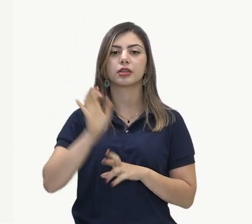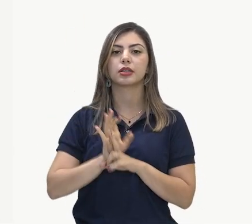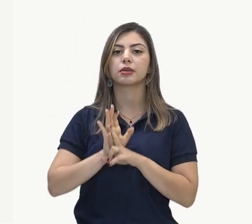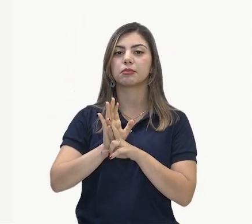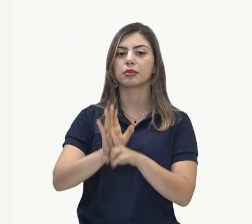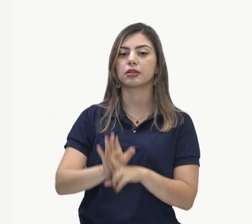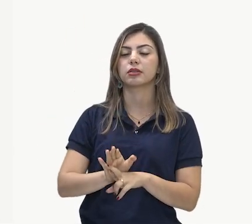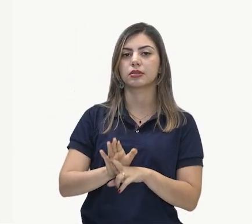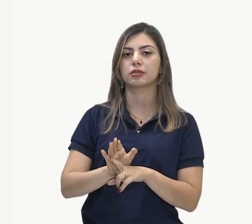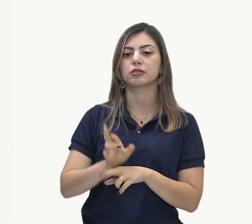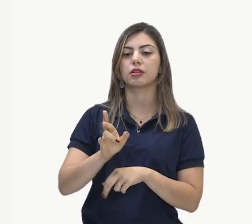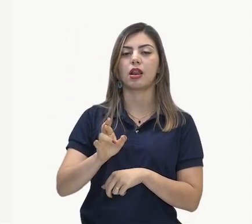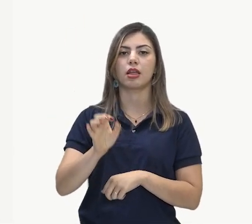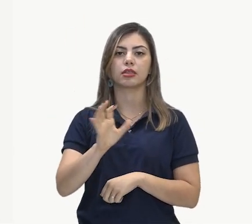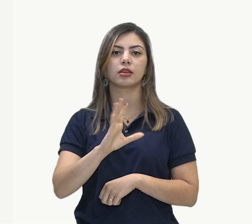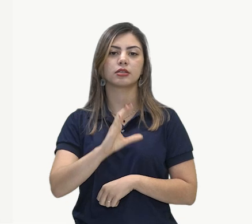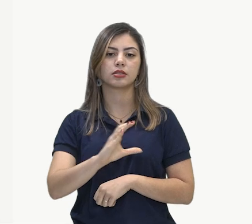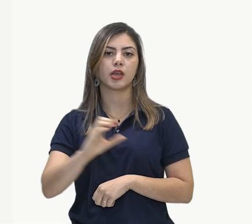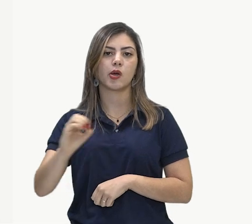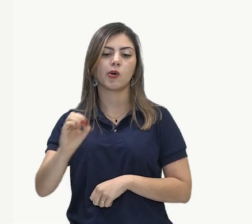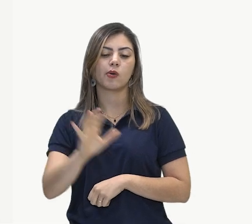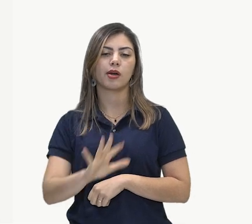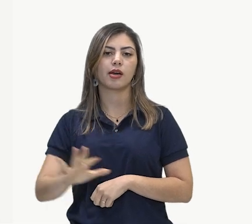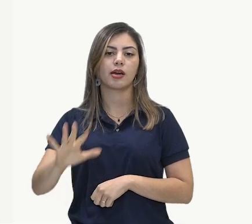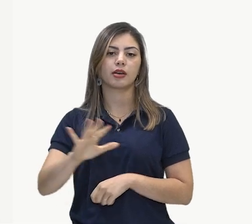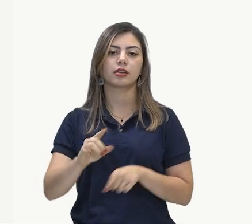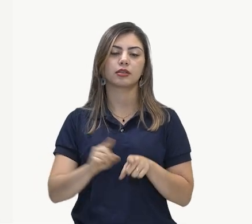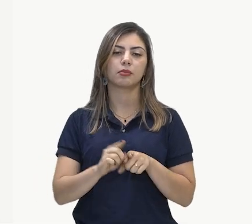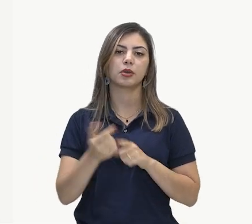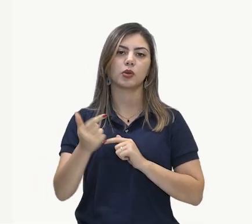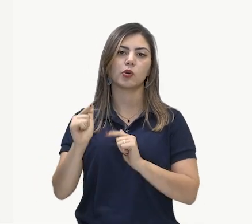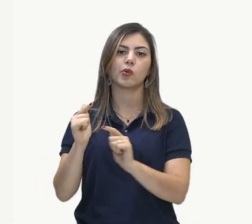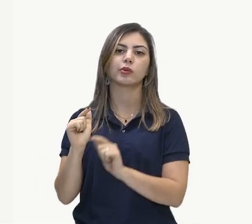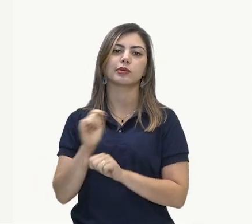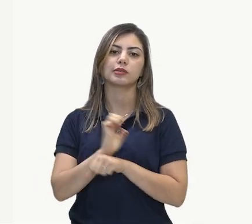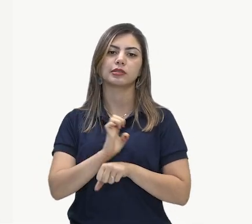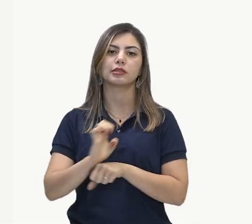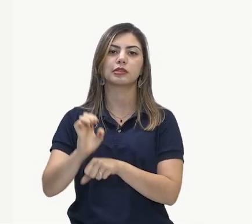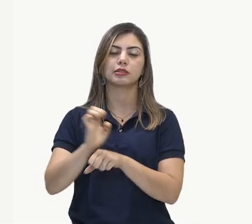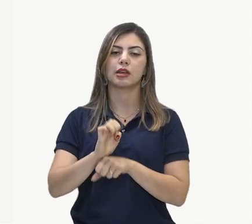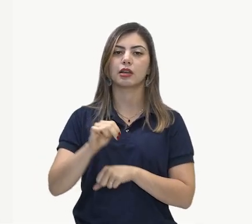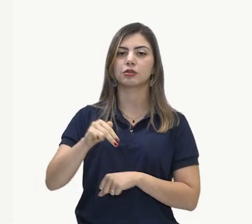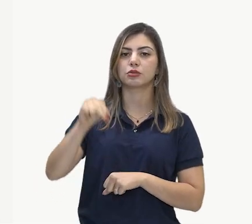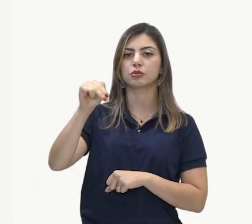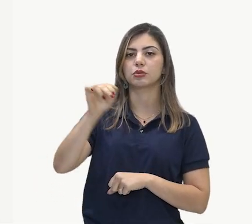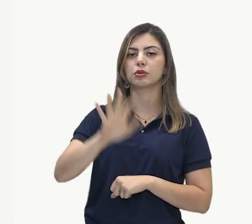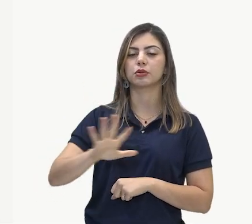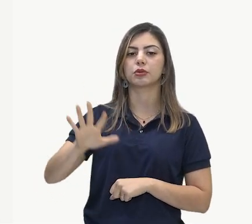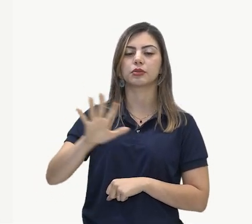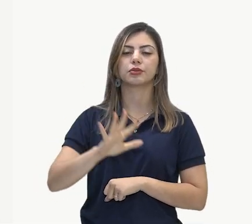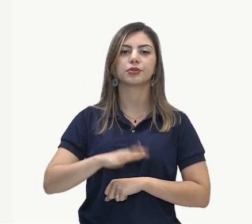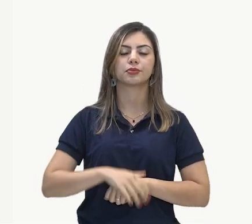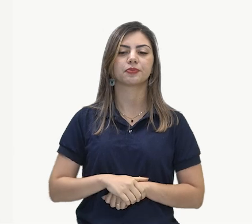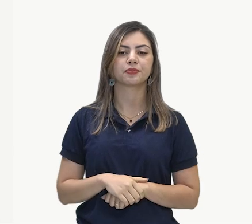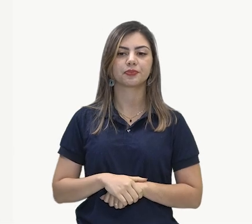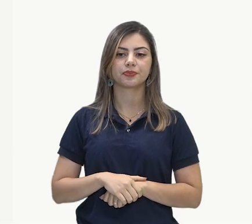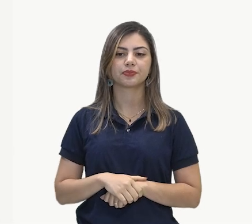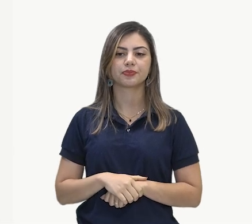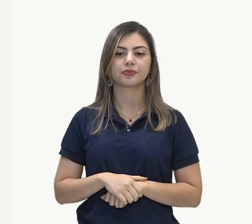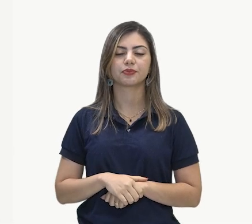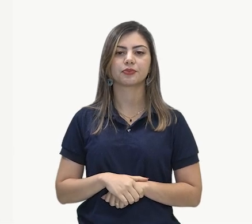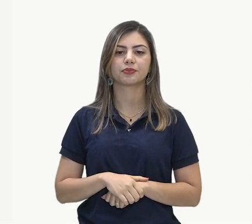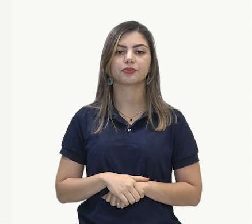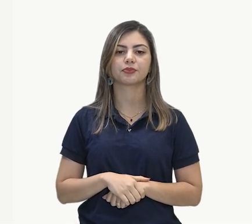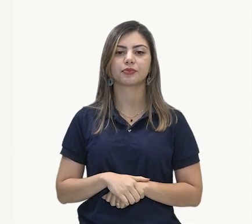da região centro-oeste e ainda os demais estados aqui da região norte. Passamos agora a